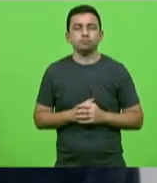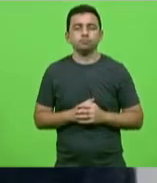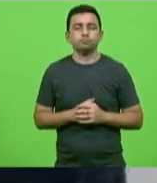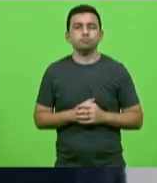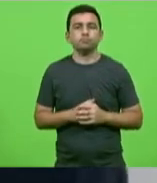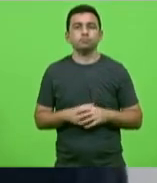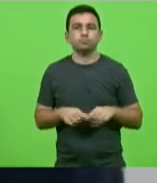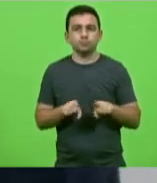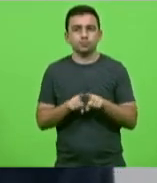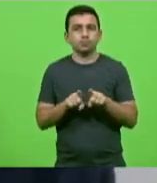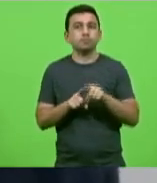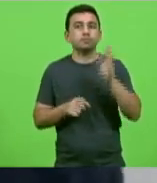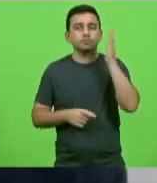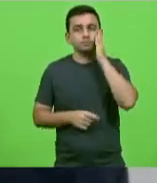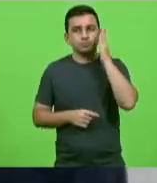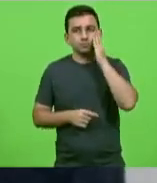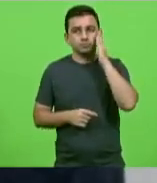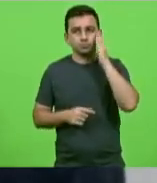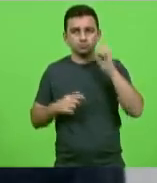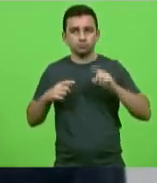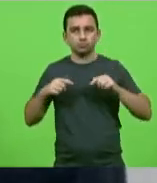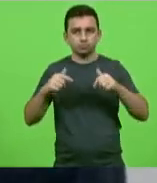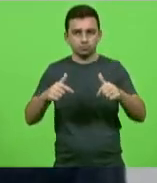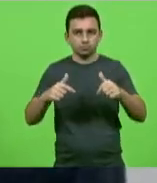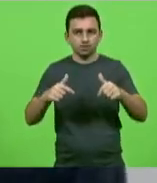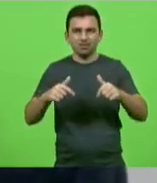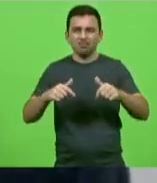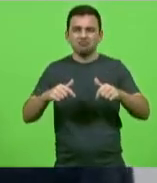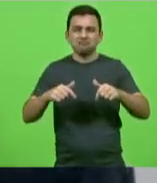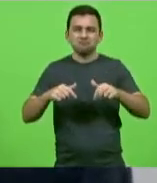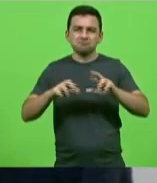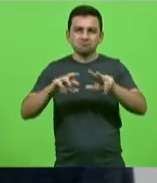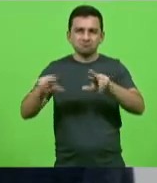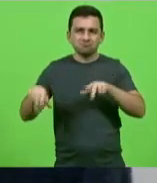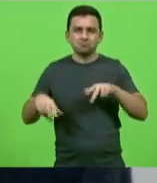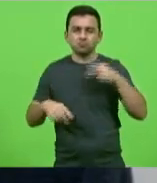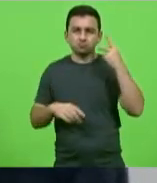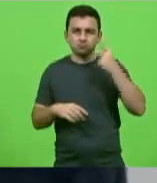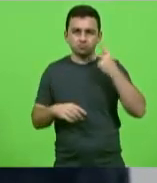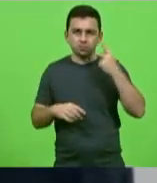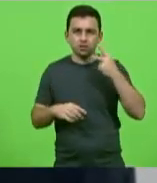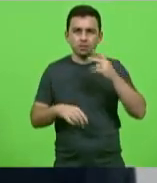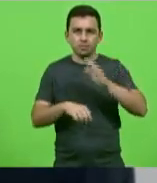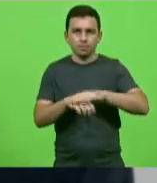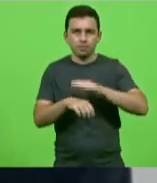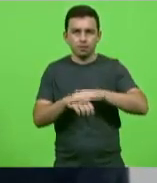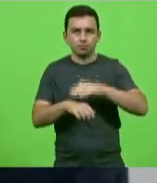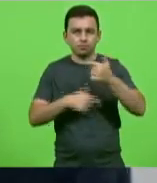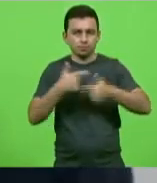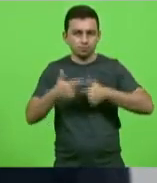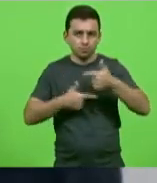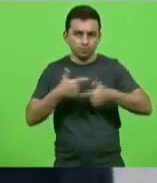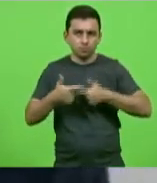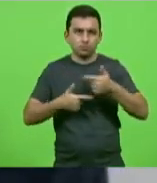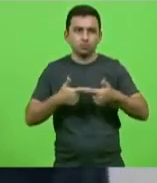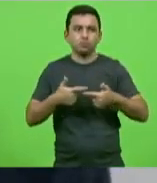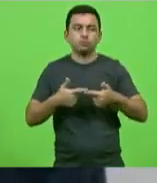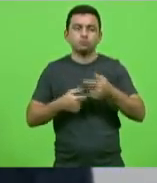administração. Sabe-se que, frente à polidiversidade da atuação da administração